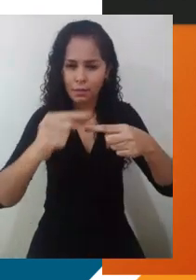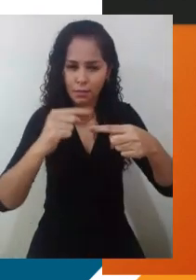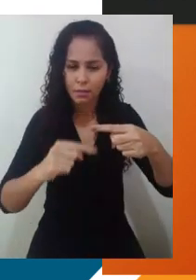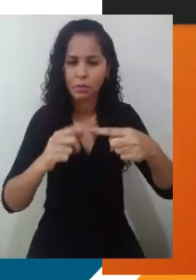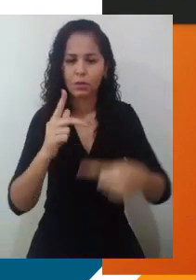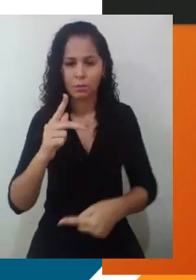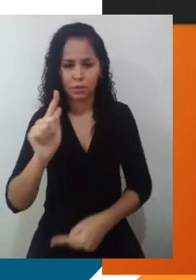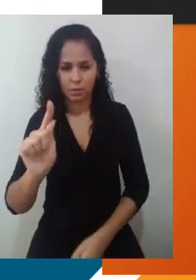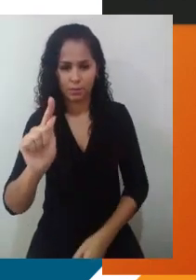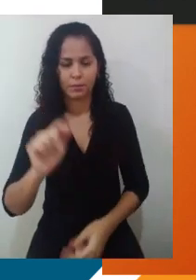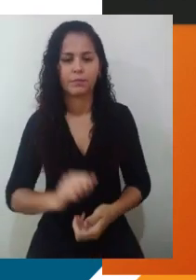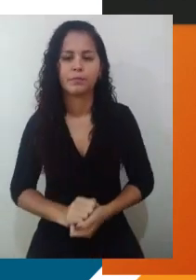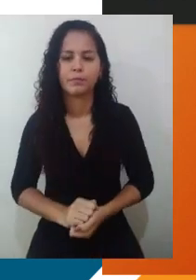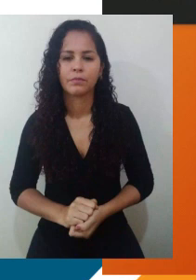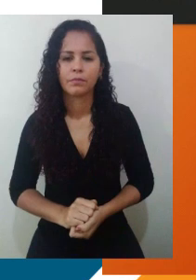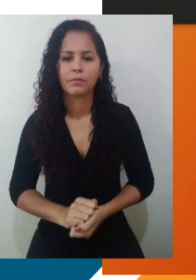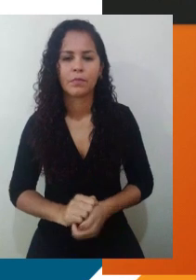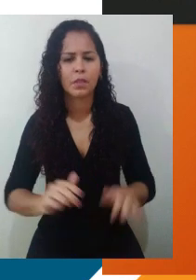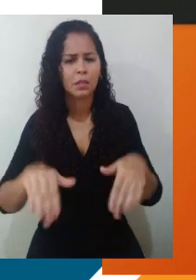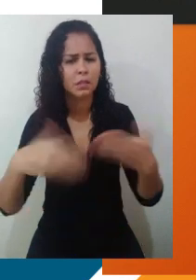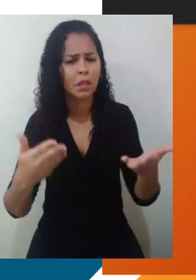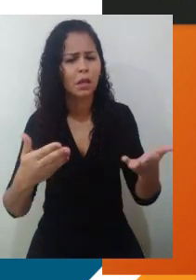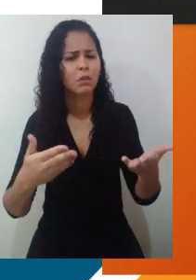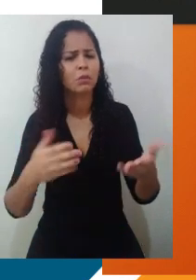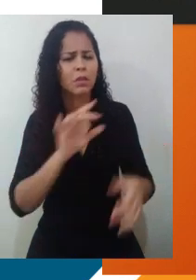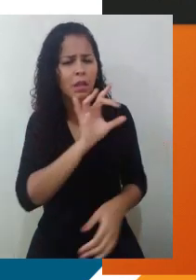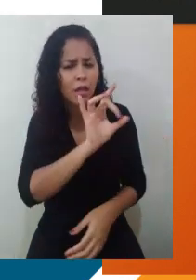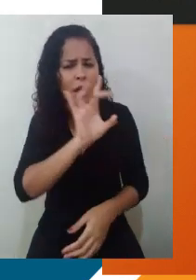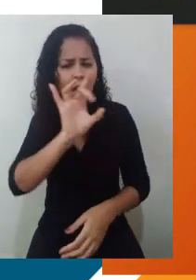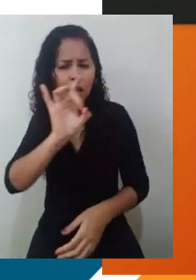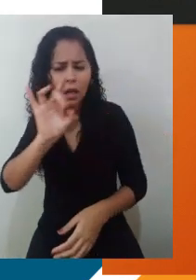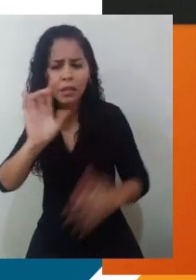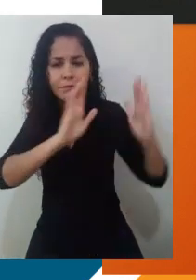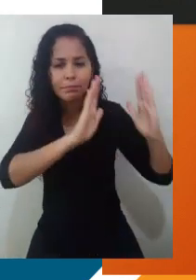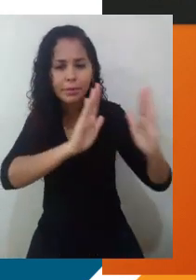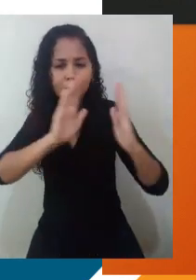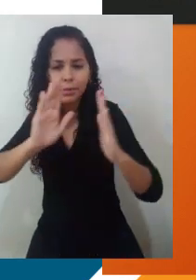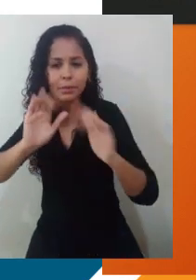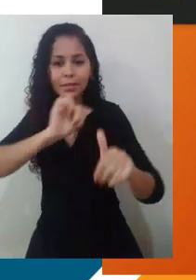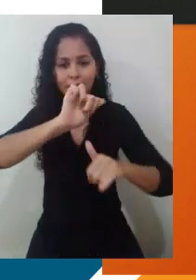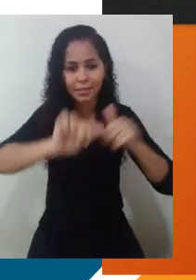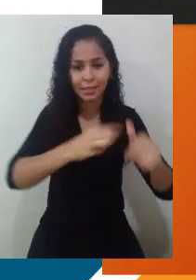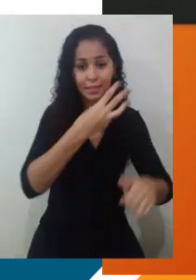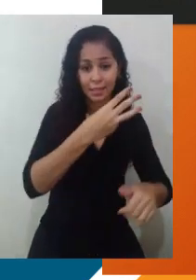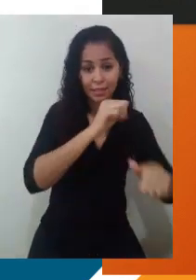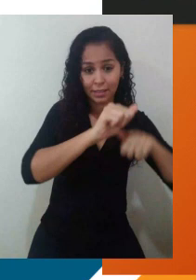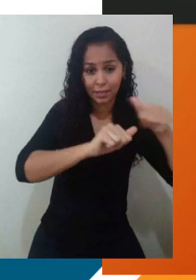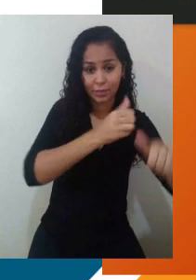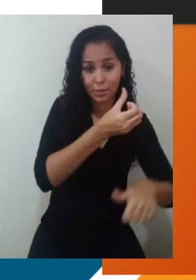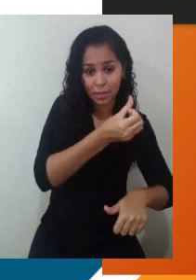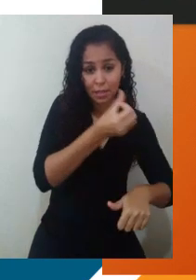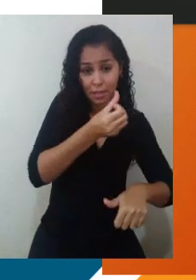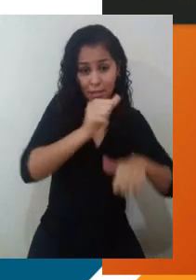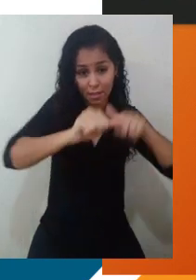razão da nossa PG. Isso vai fazer com que cada um dos termos seja modificado. O